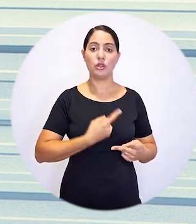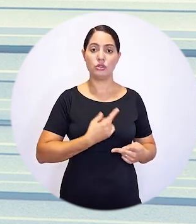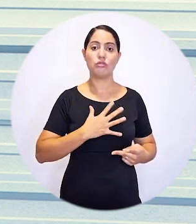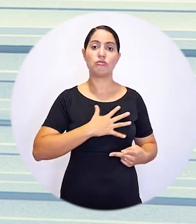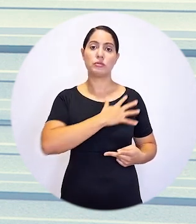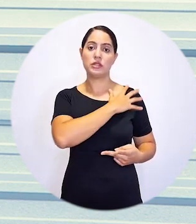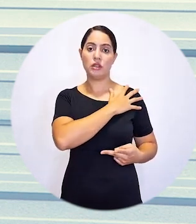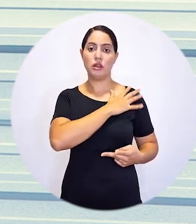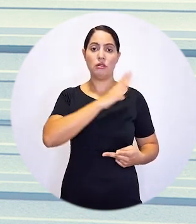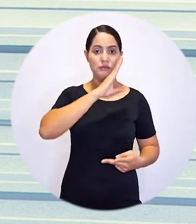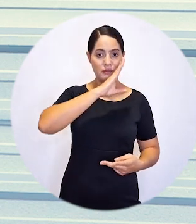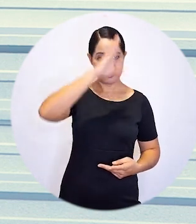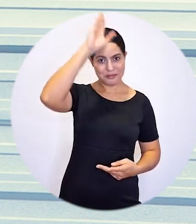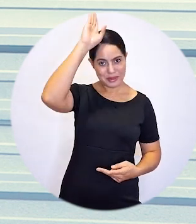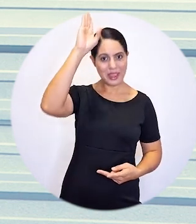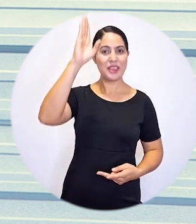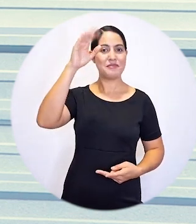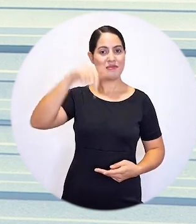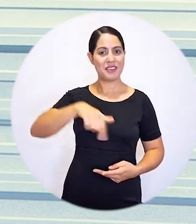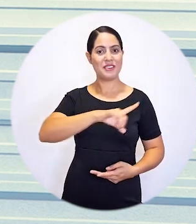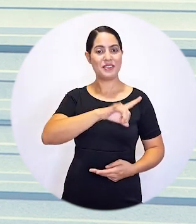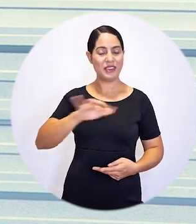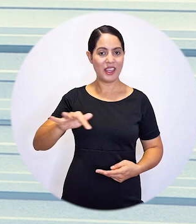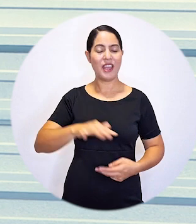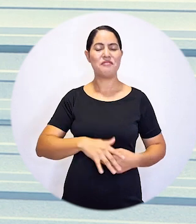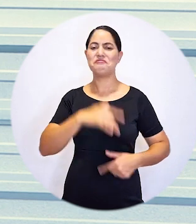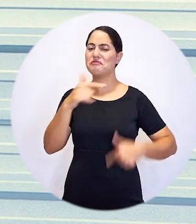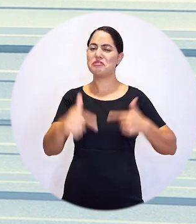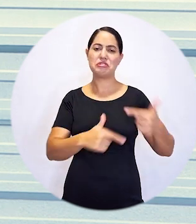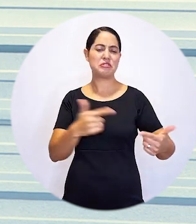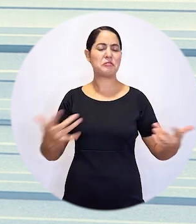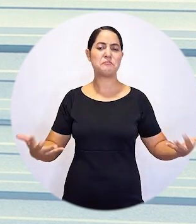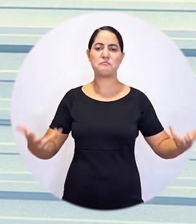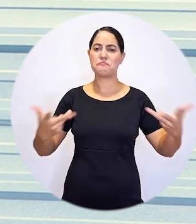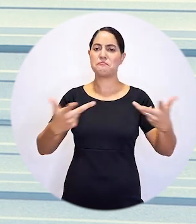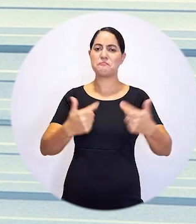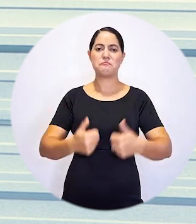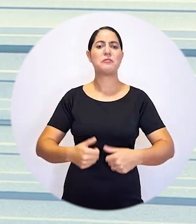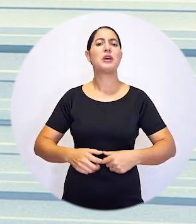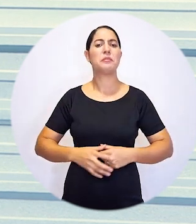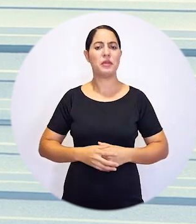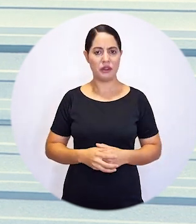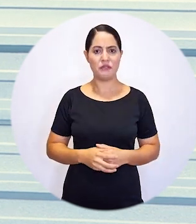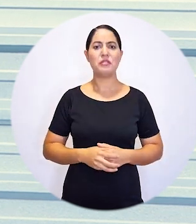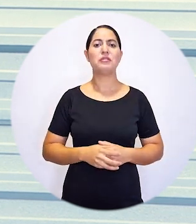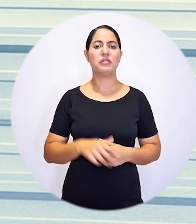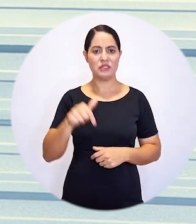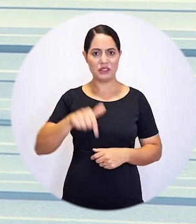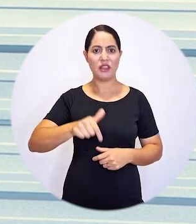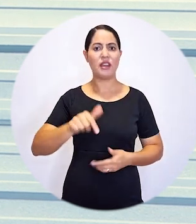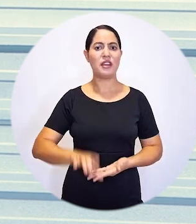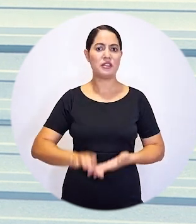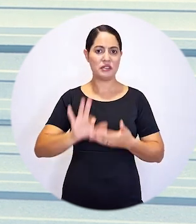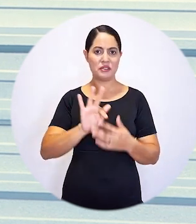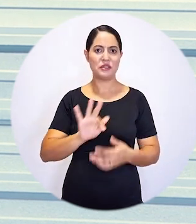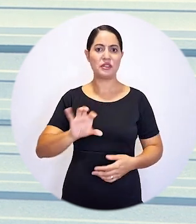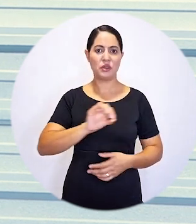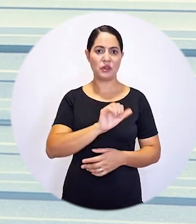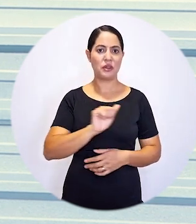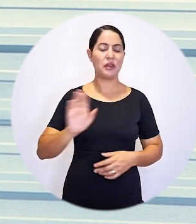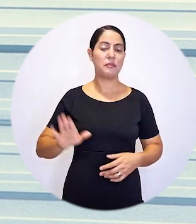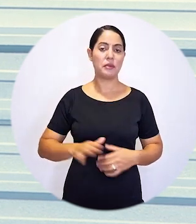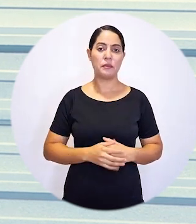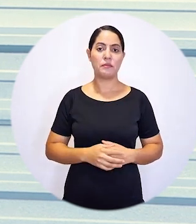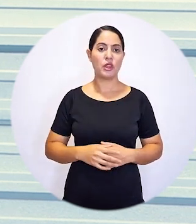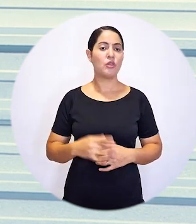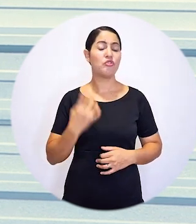a Ana Paula, nossa comandante, e a todo o Corpo de Bombeiro Militar do Distrito Federal, pelo trabalho que fez aqui